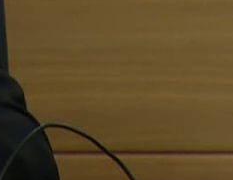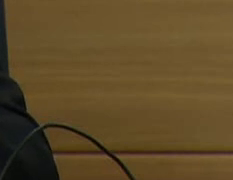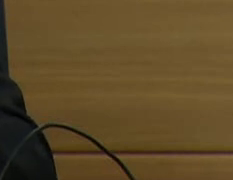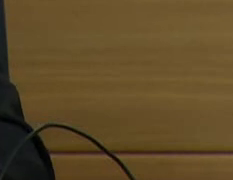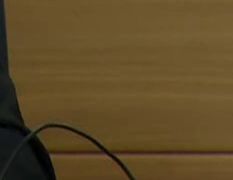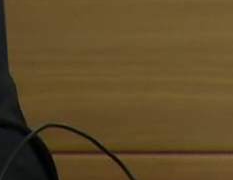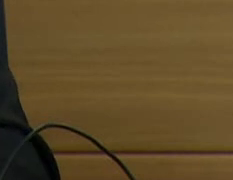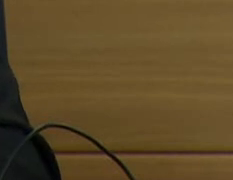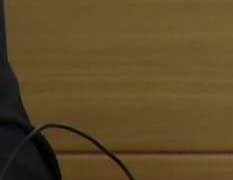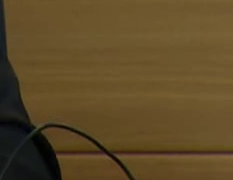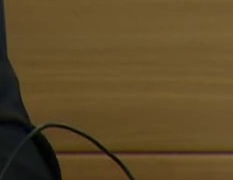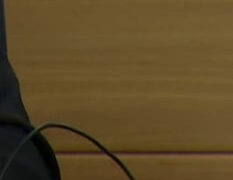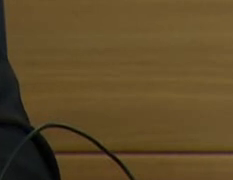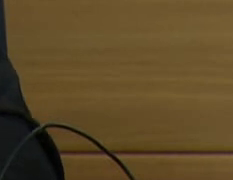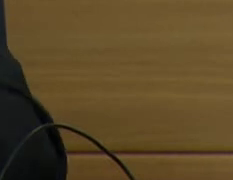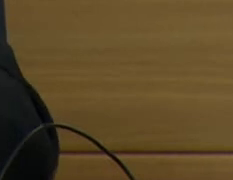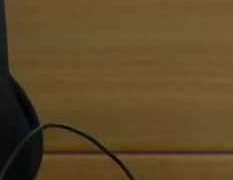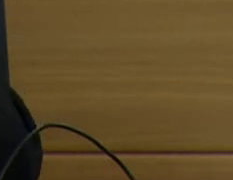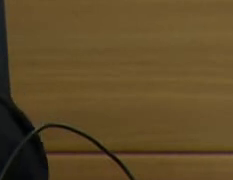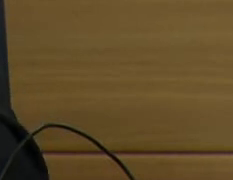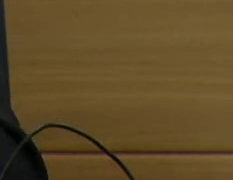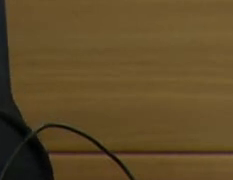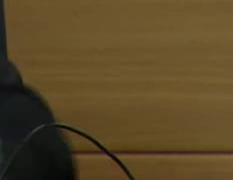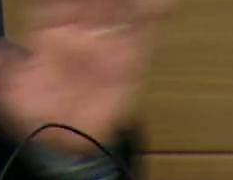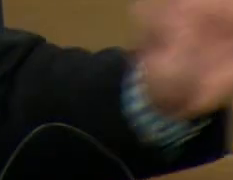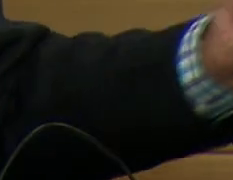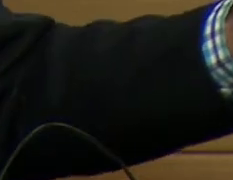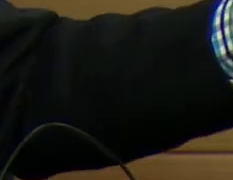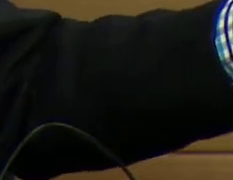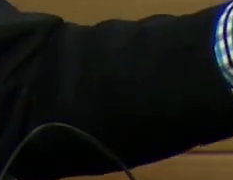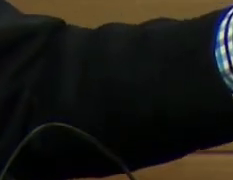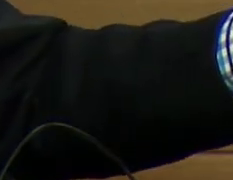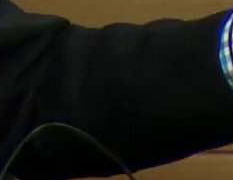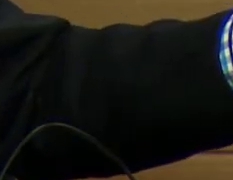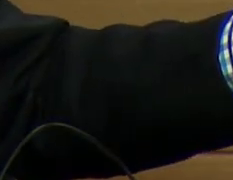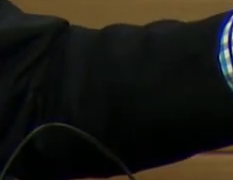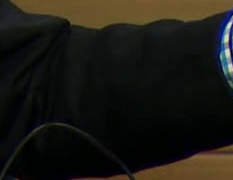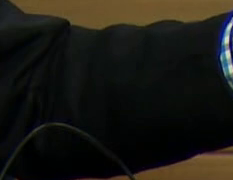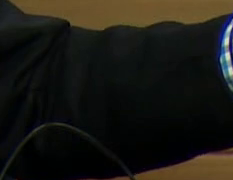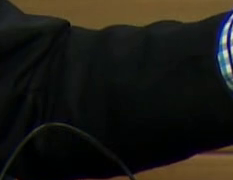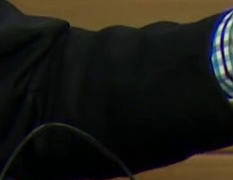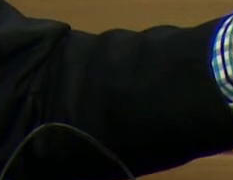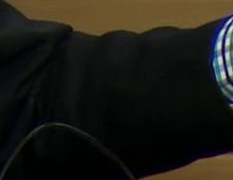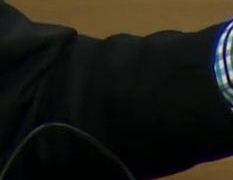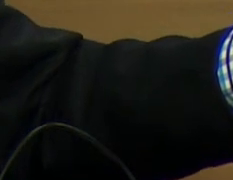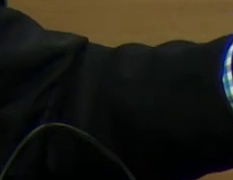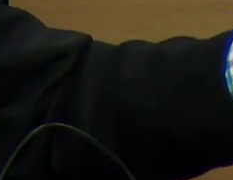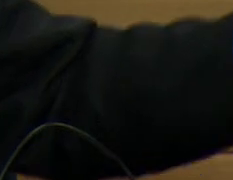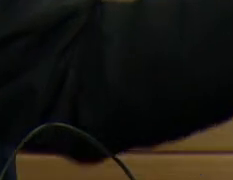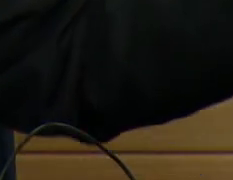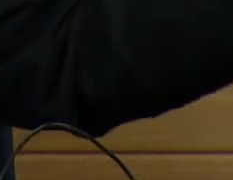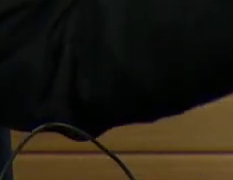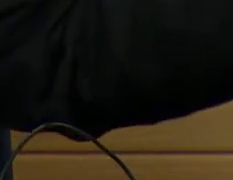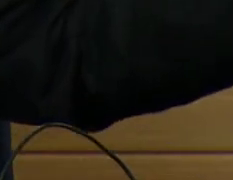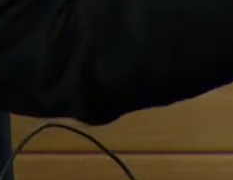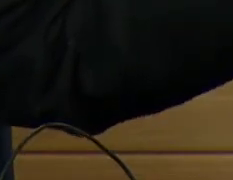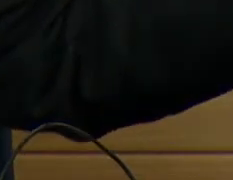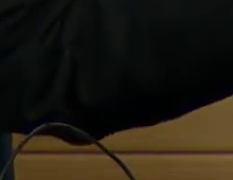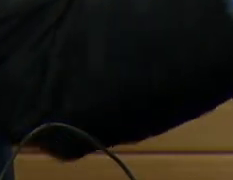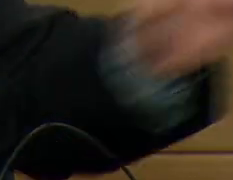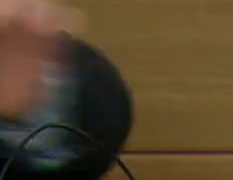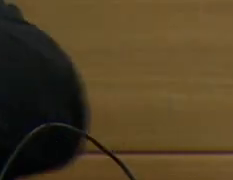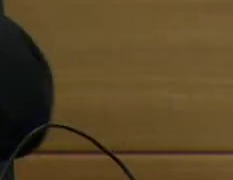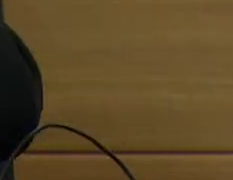a respeito, é a hora que sentar. E cá entre nós também, viu, Yara? Yara, cadê você? Yara,